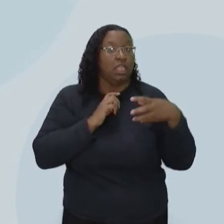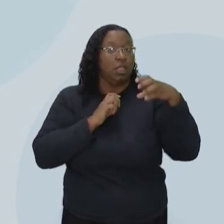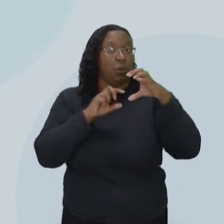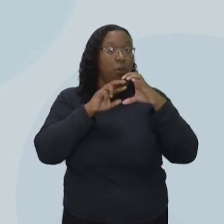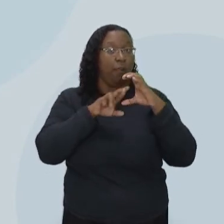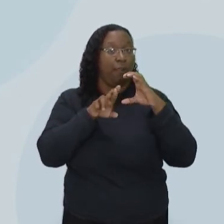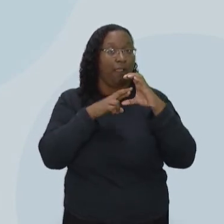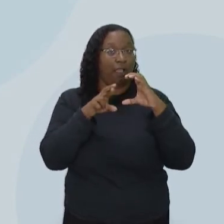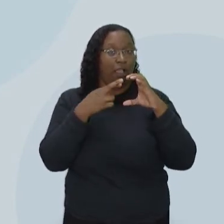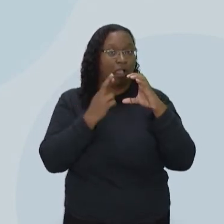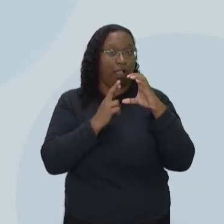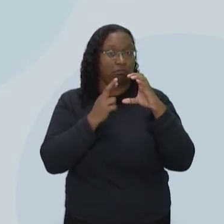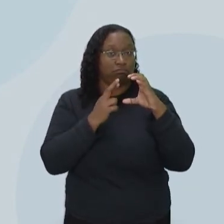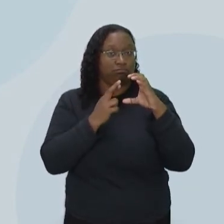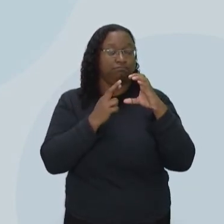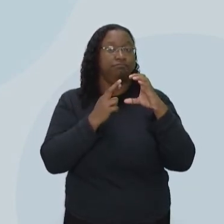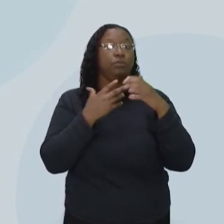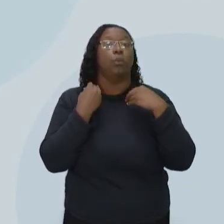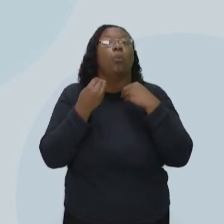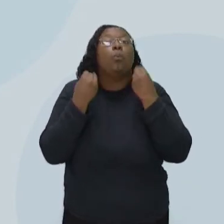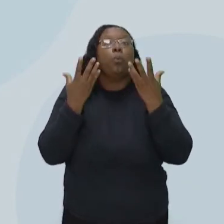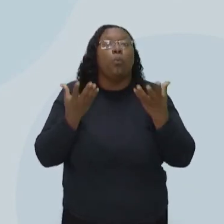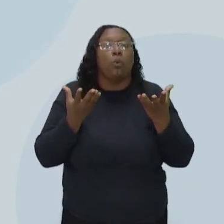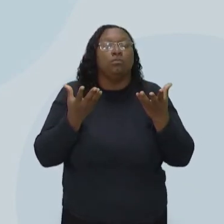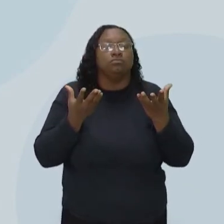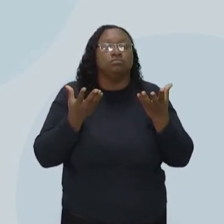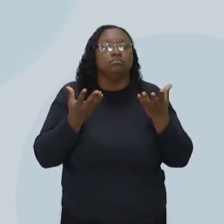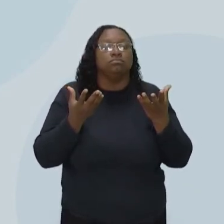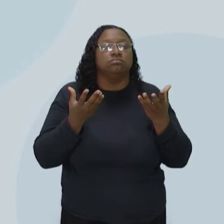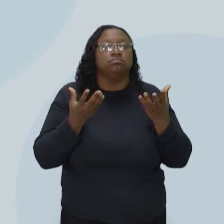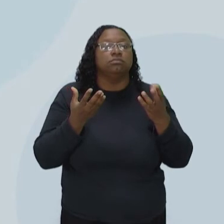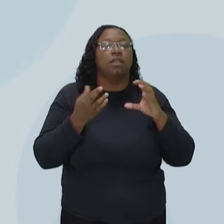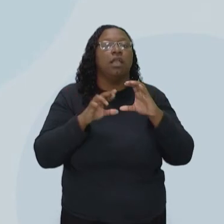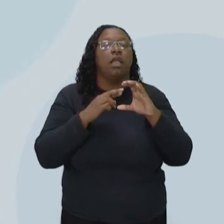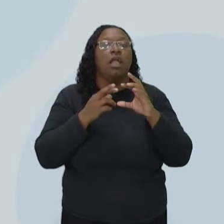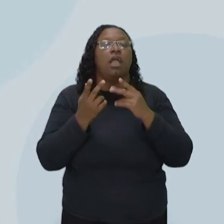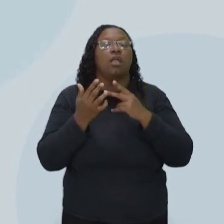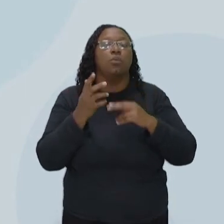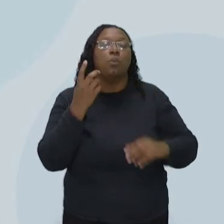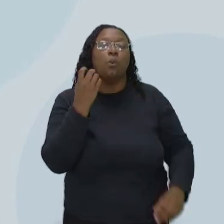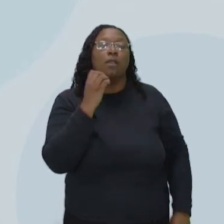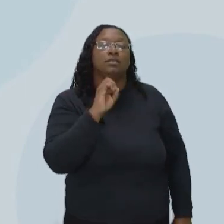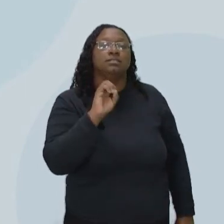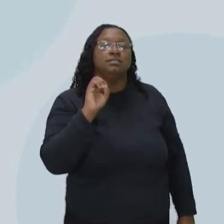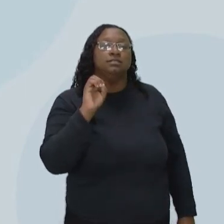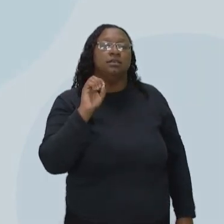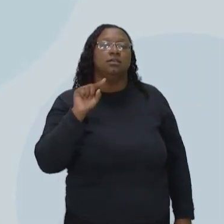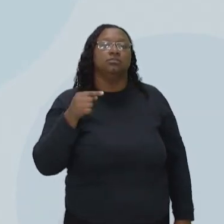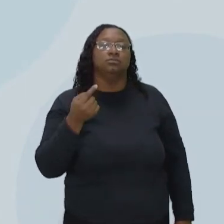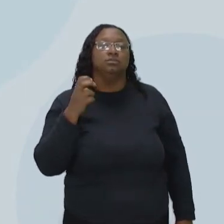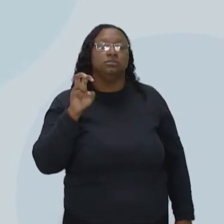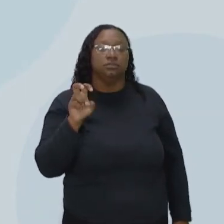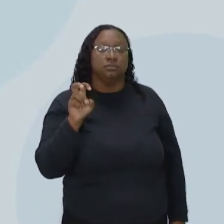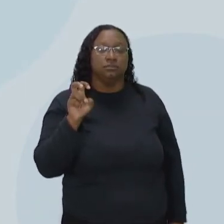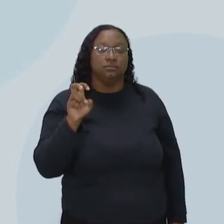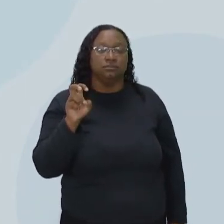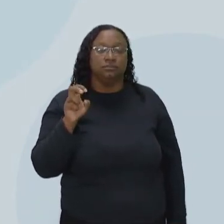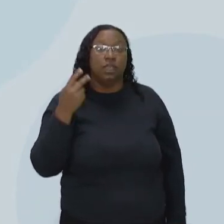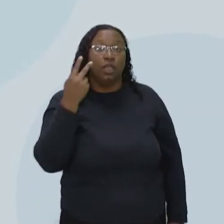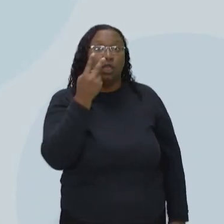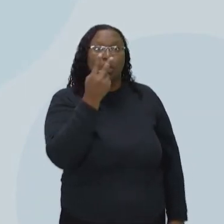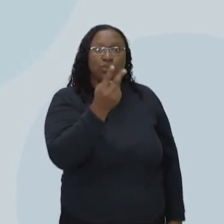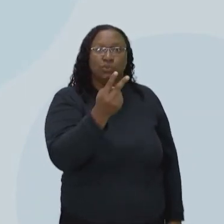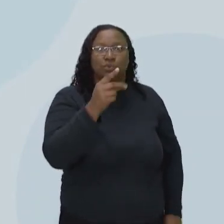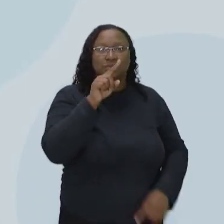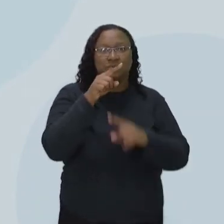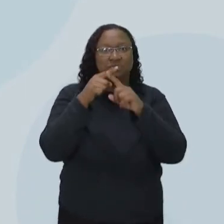raio? O meu raio é 0,5. E 2 vezes 0,5 vai dar o diâmetro. Então eu já